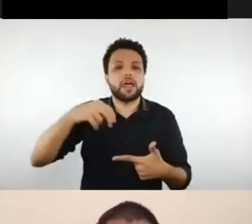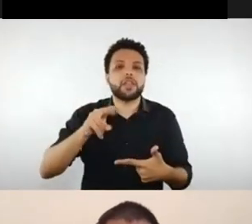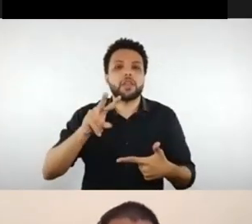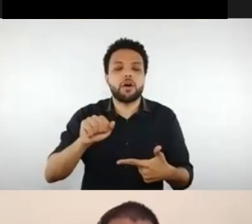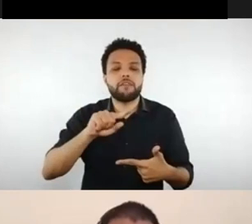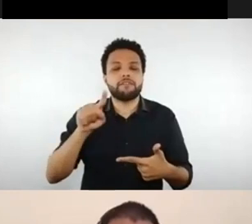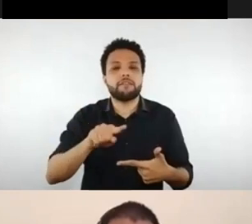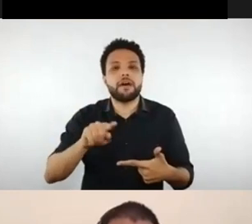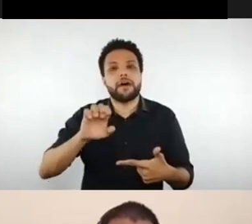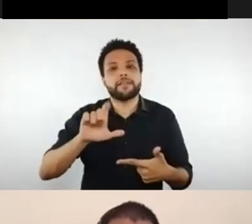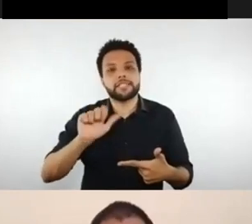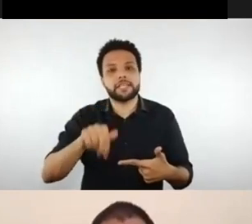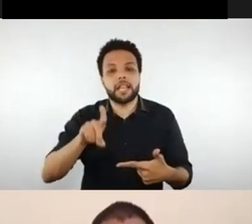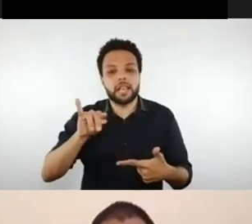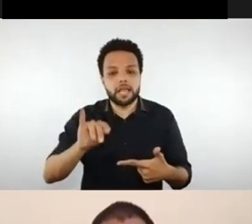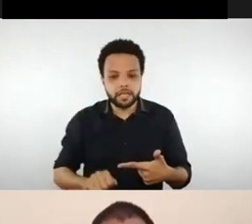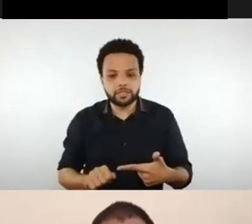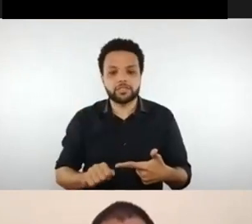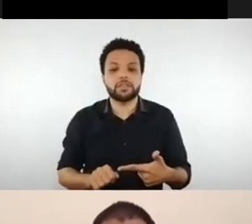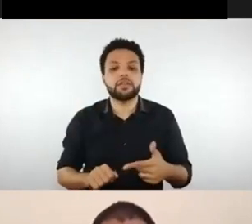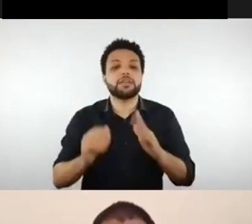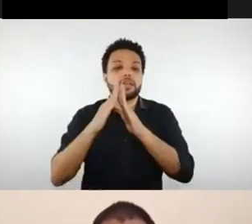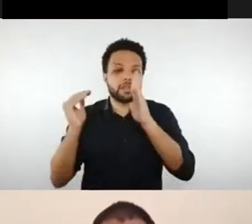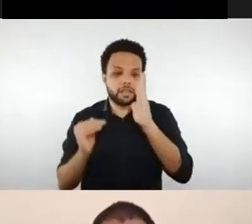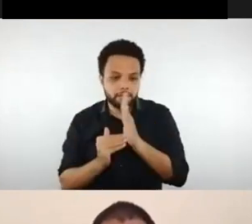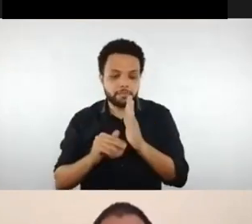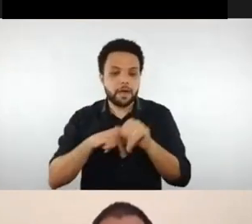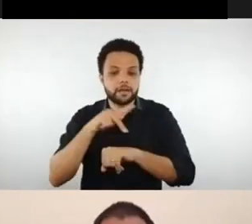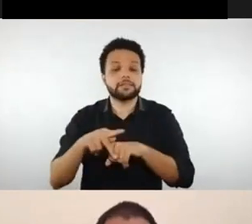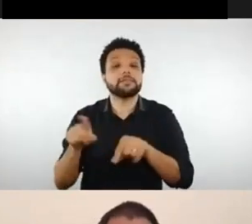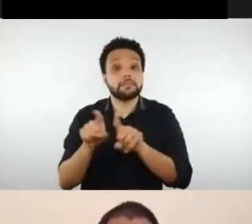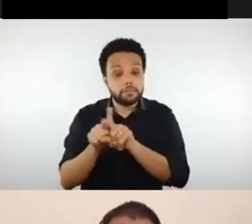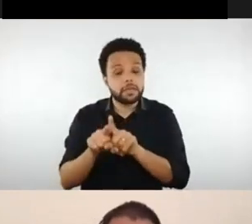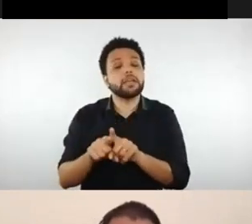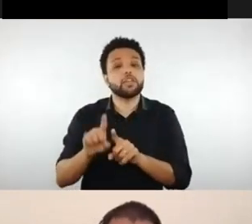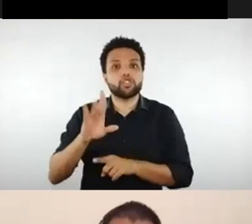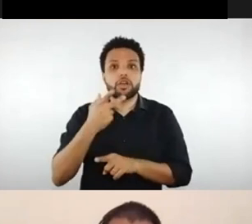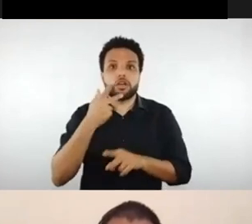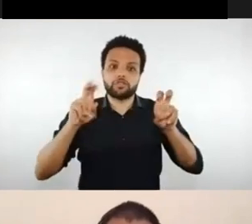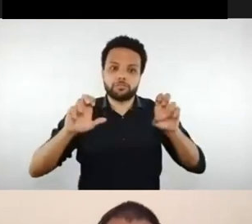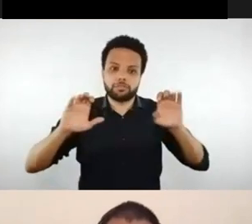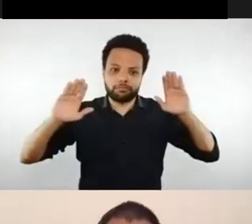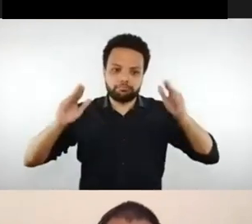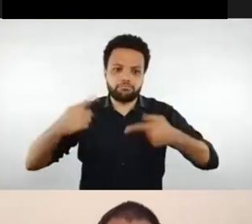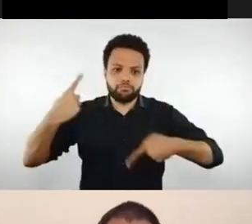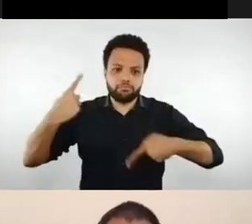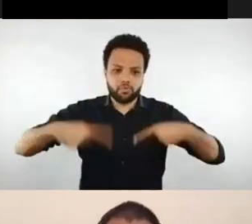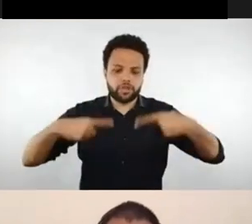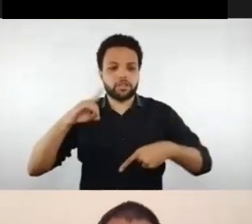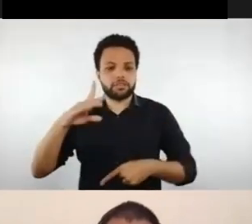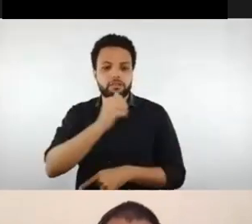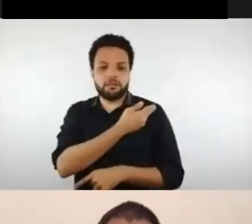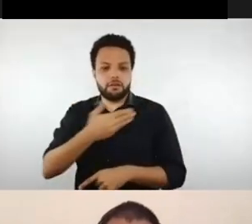mundo. Mas de novo, né, a gente volta na questão das políticas, não necessariamente federais, mas as políticas têm que ser feitas, né? A gente